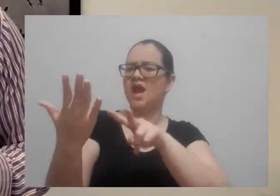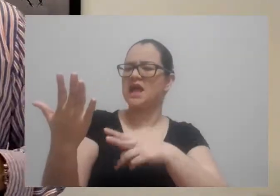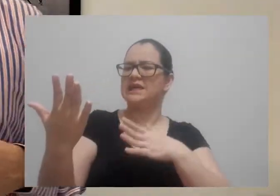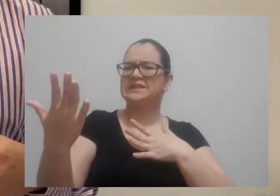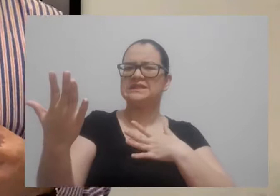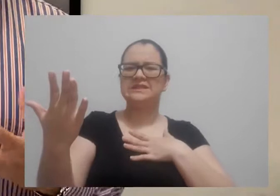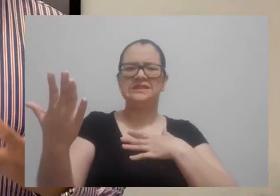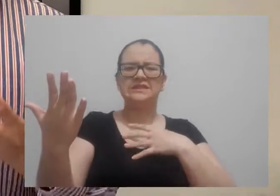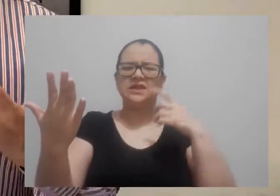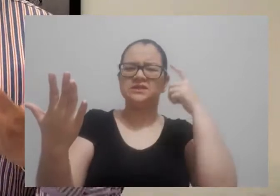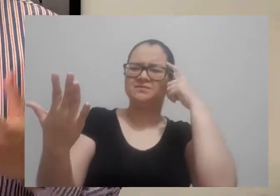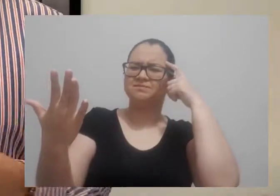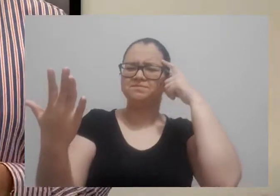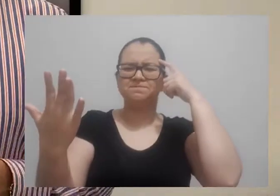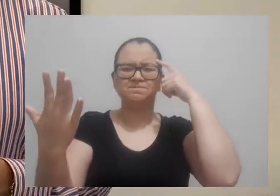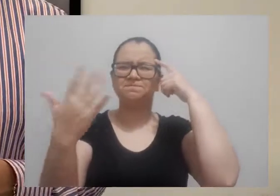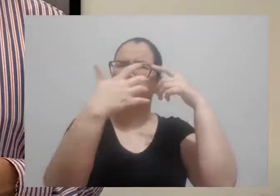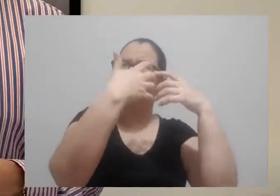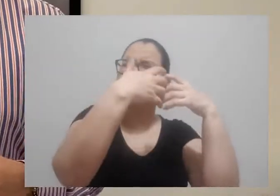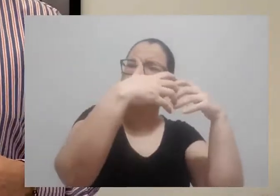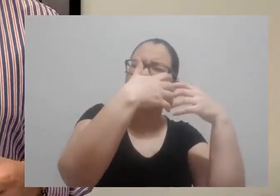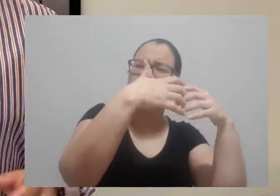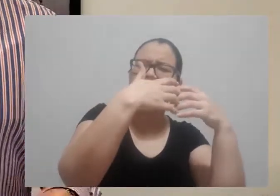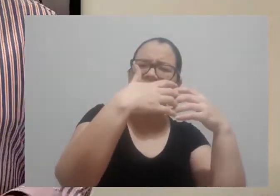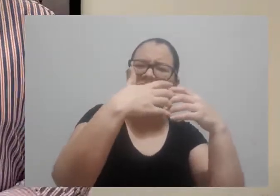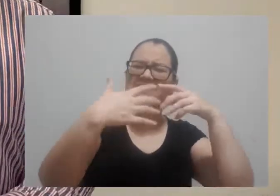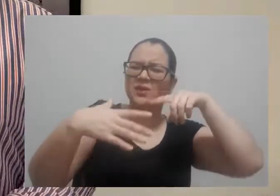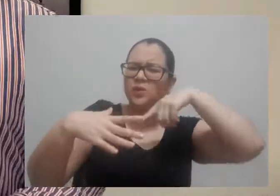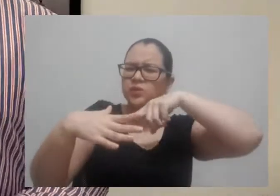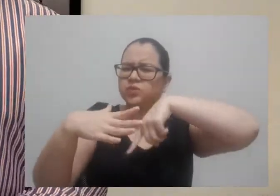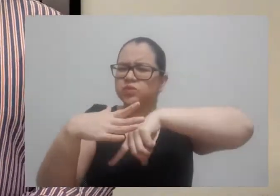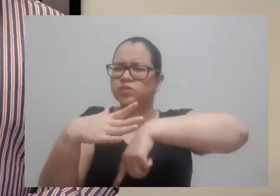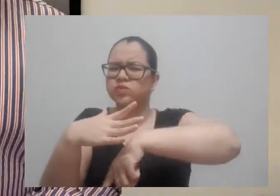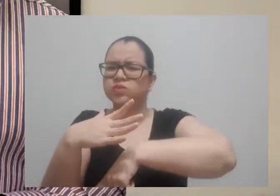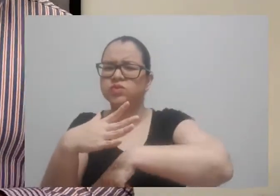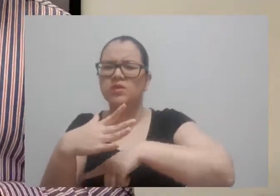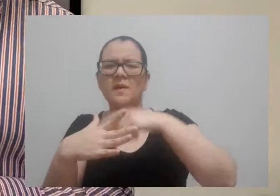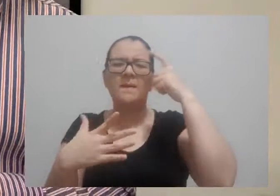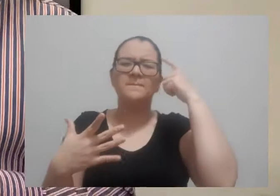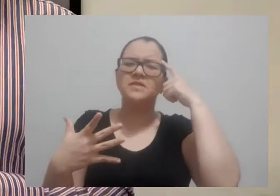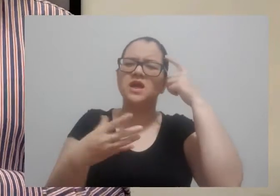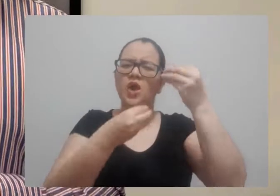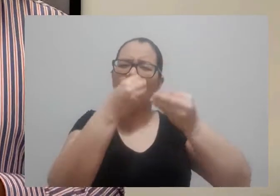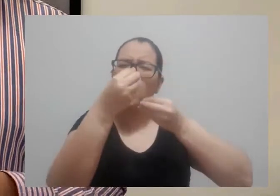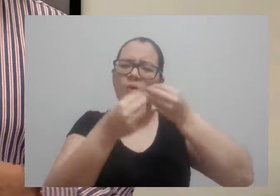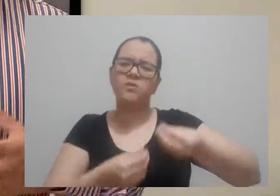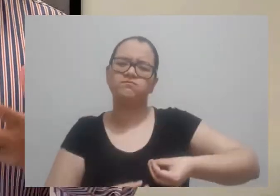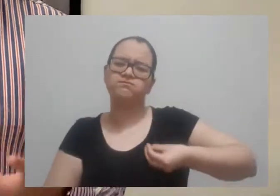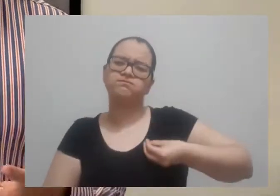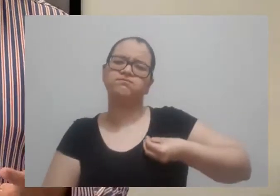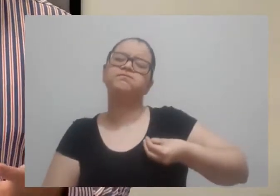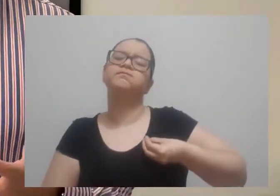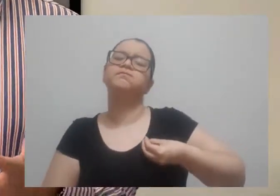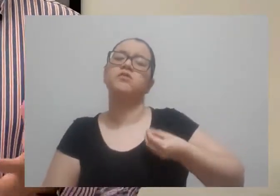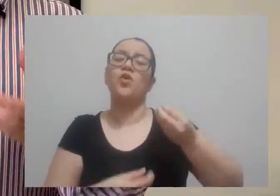né? a uma introspecção sobre a maneira como nós estamos vivendo a nossa vida cristã. É importante que se